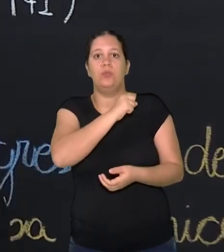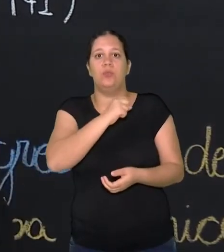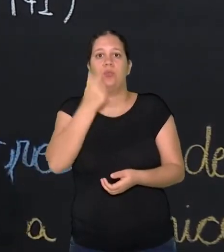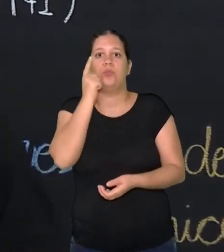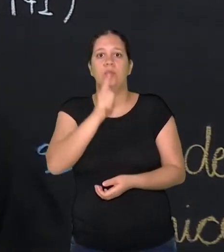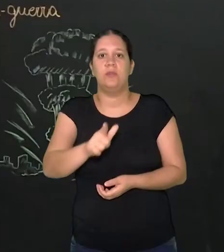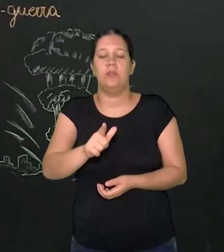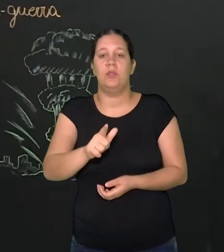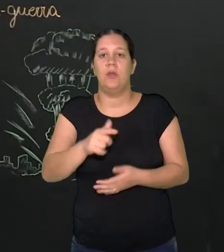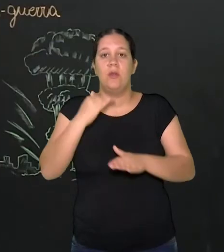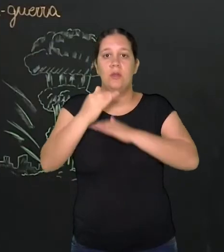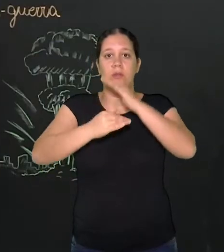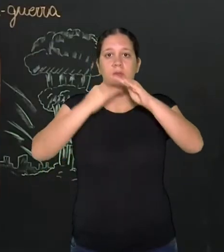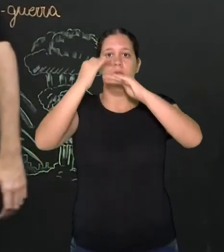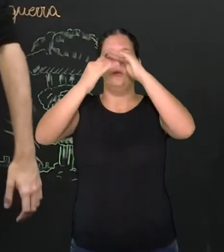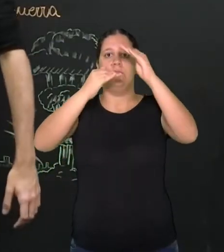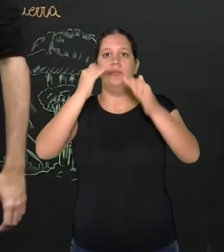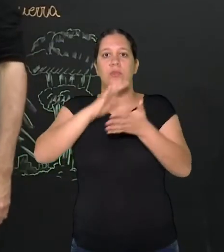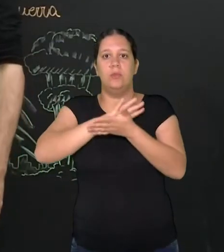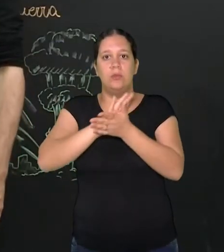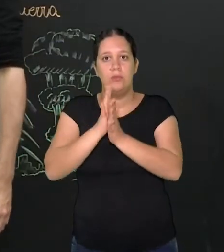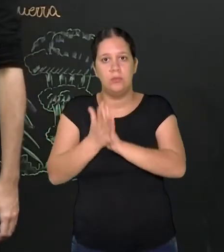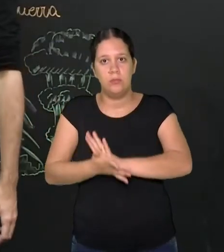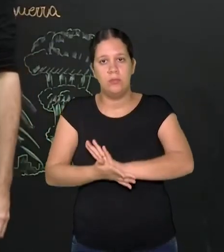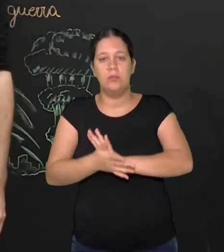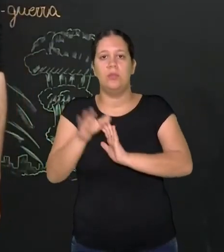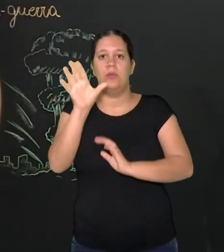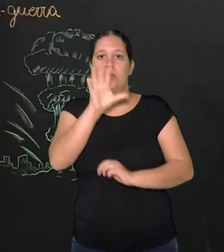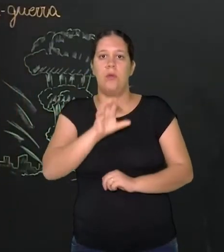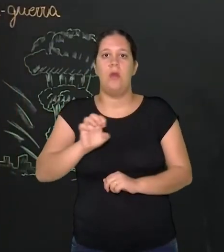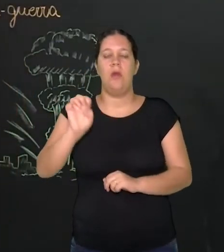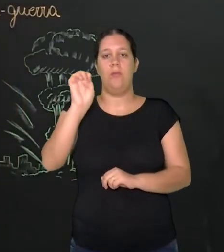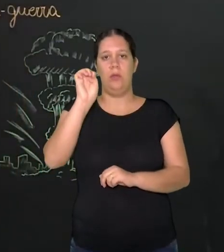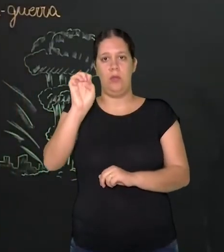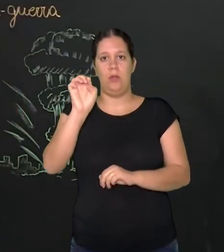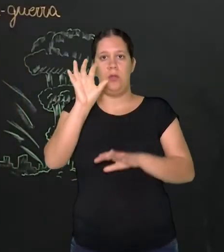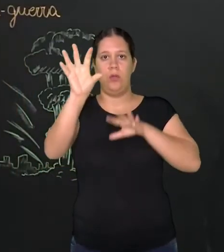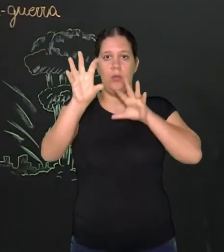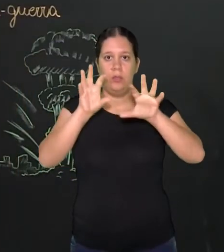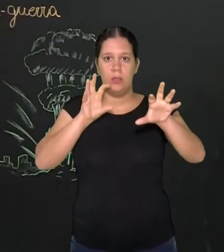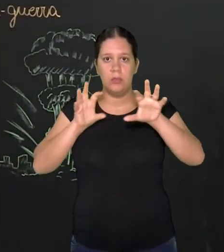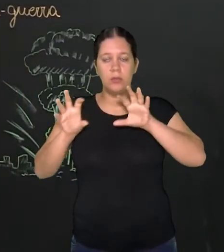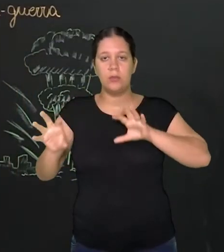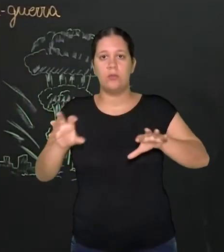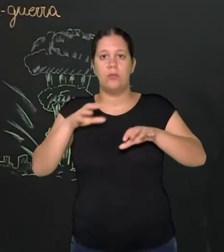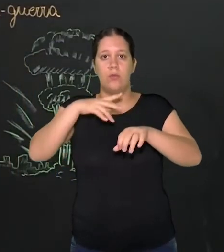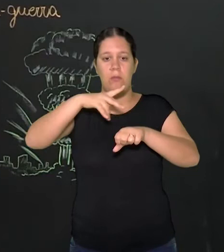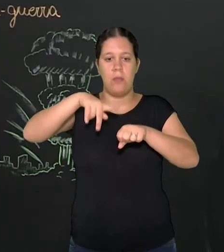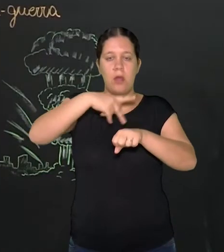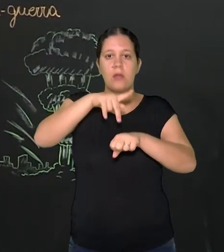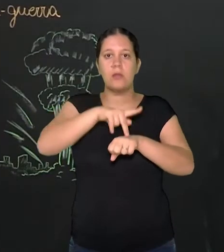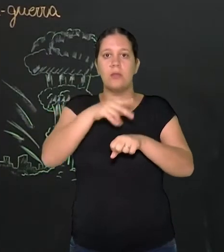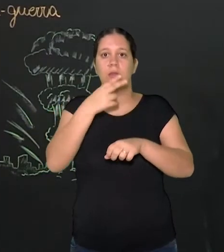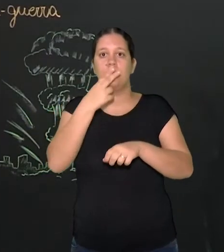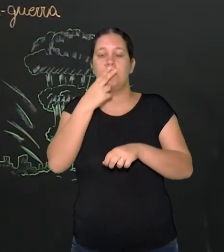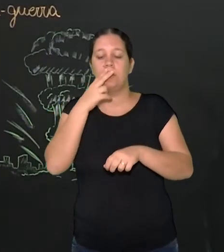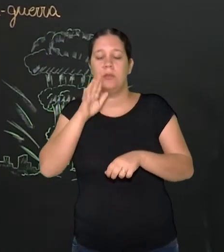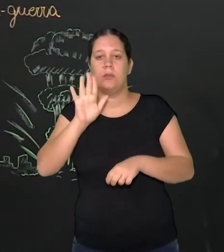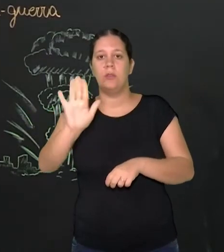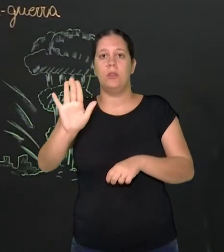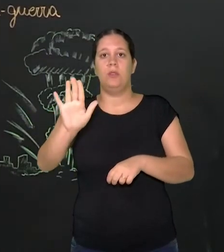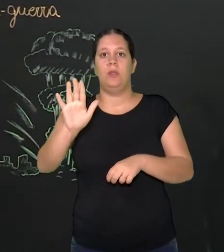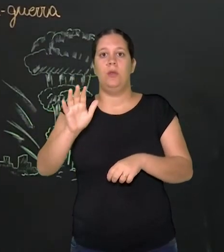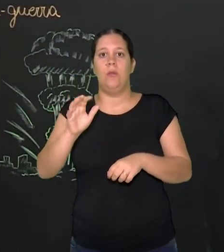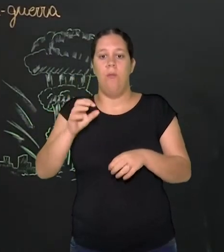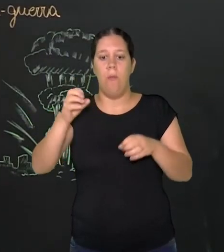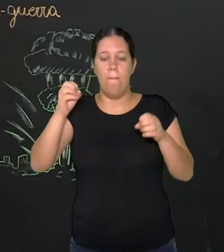êxitos rápidos, levando o avanço da destruição por toda a Europa do continente. Depois que ocupou Paris, Hitler começou uma